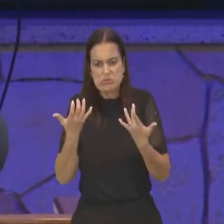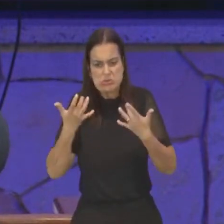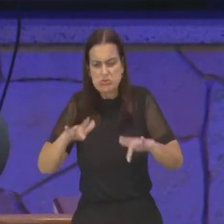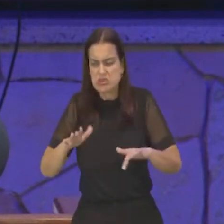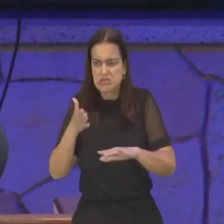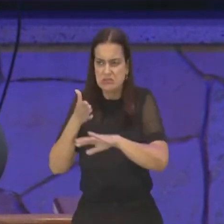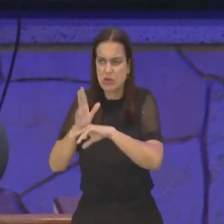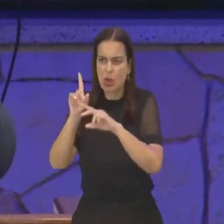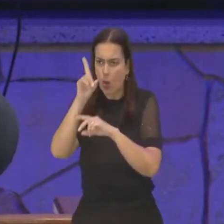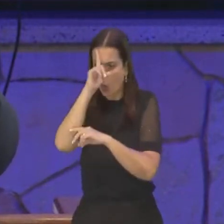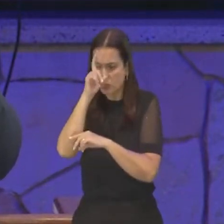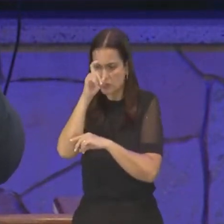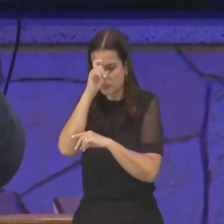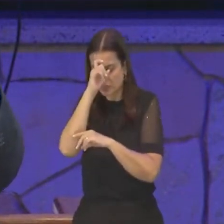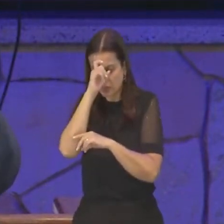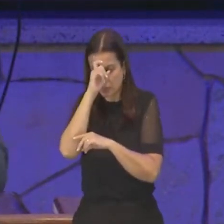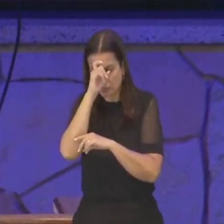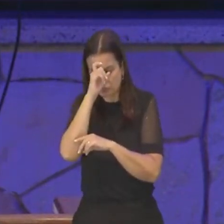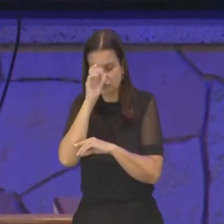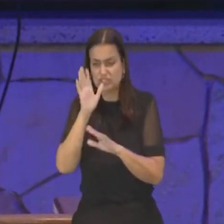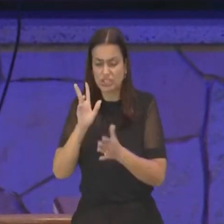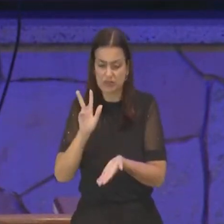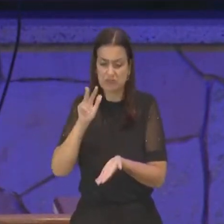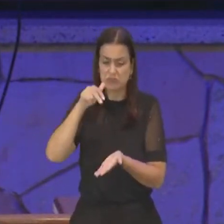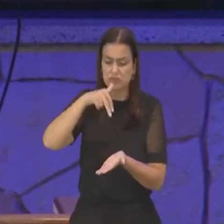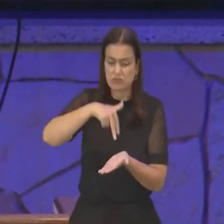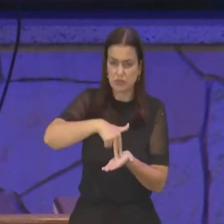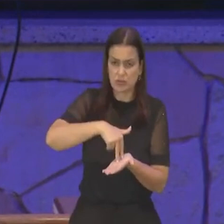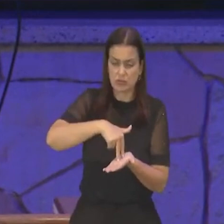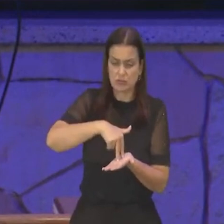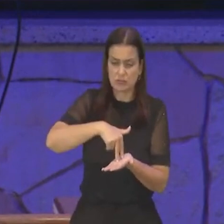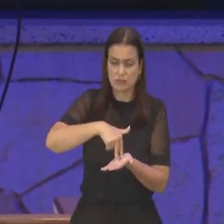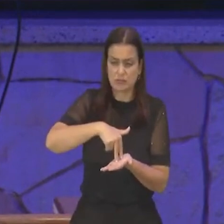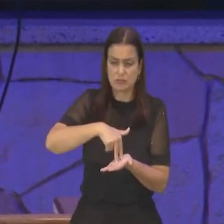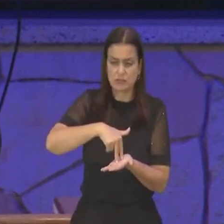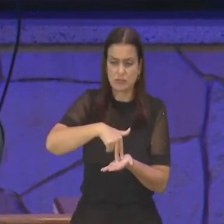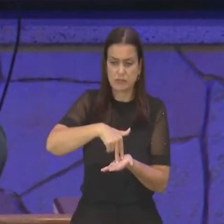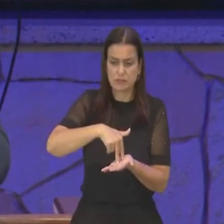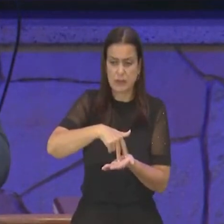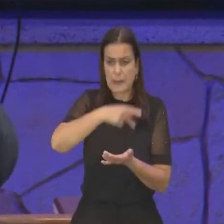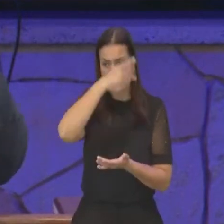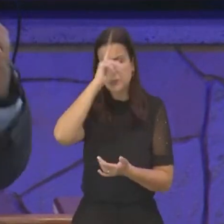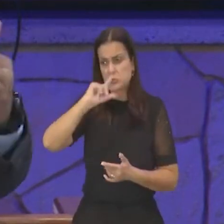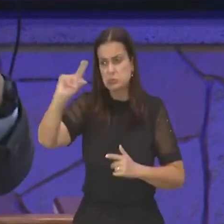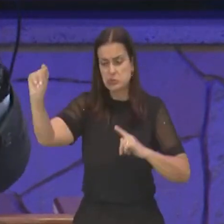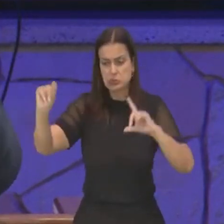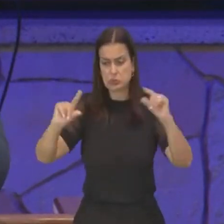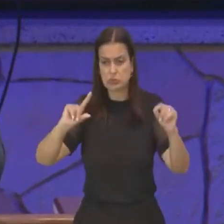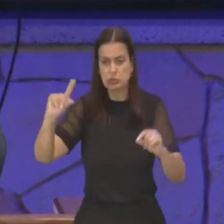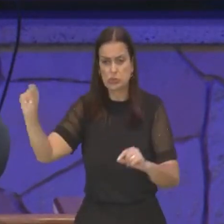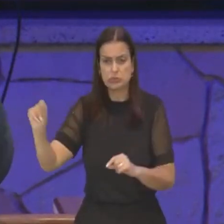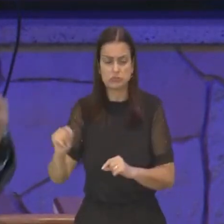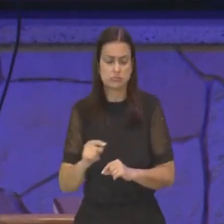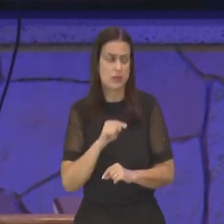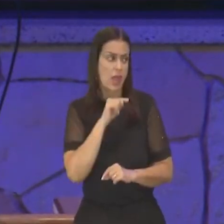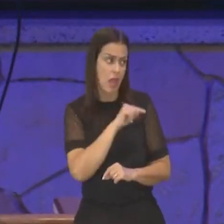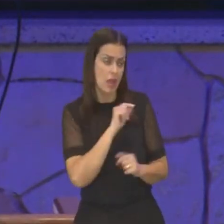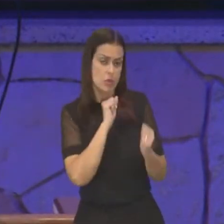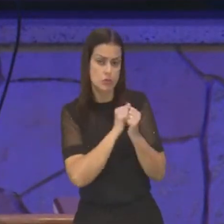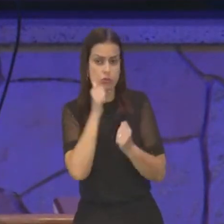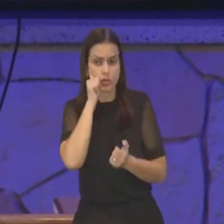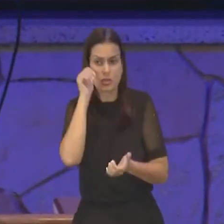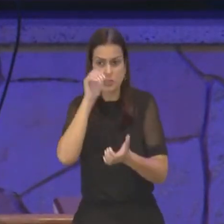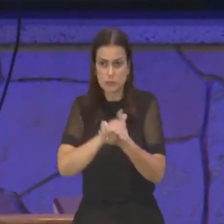hospital, já estava de pé, e as pessoas foram embora. Eu e Tiohane ficamos, nos